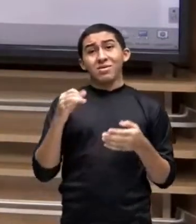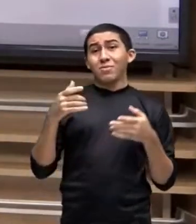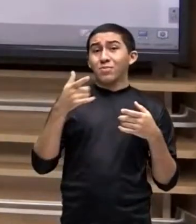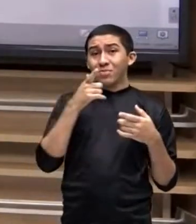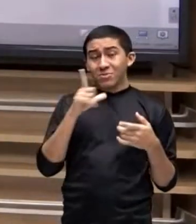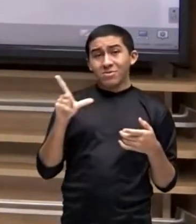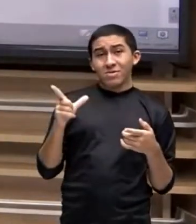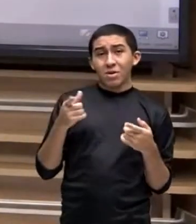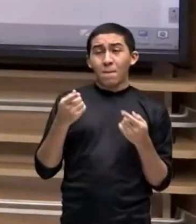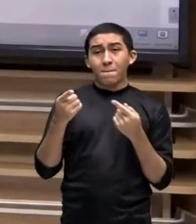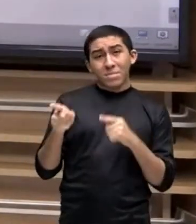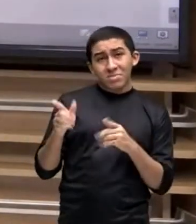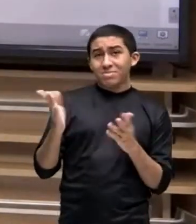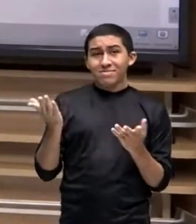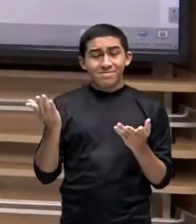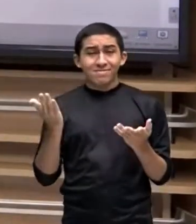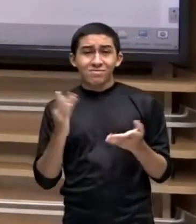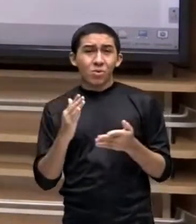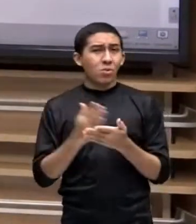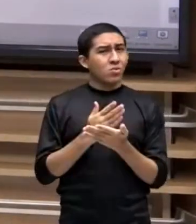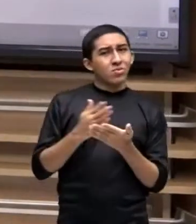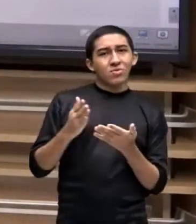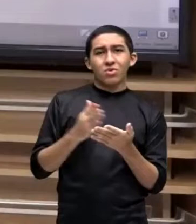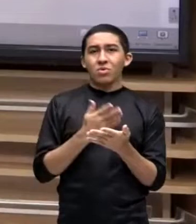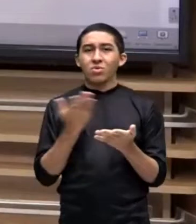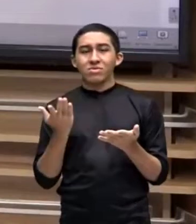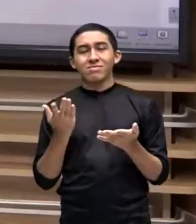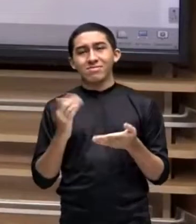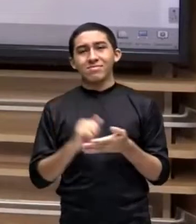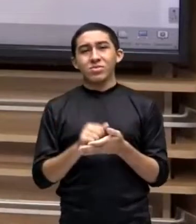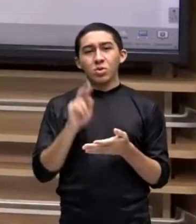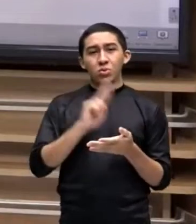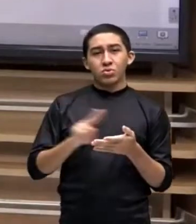gostaríamos de dar outro tipo de cumprimento, vamos dizer assim,